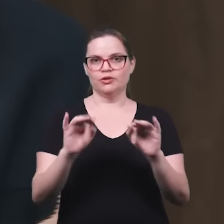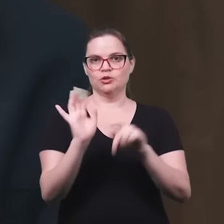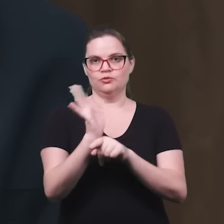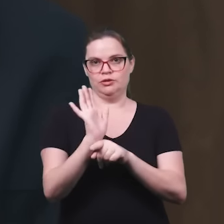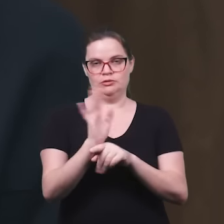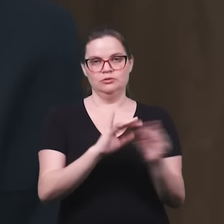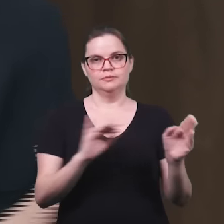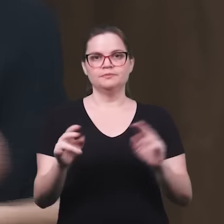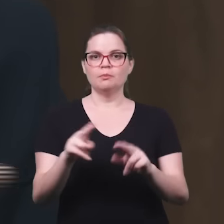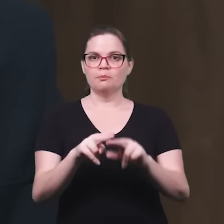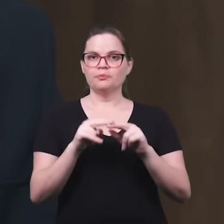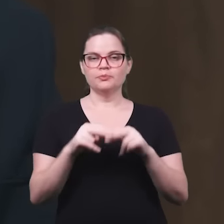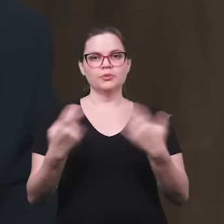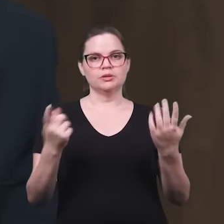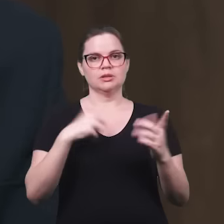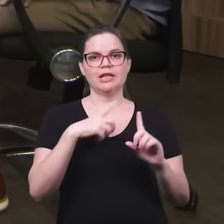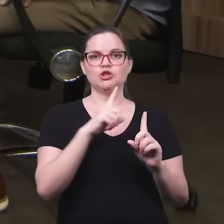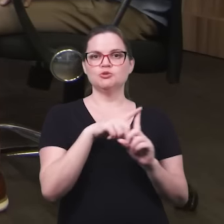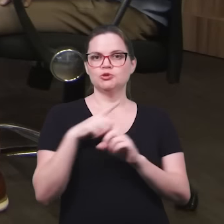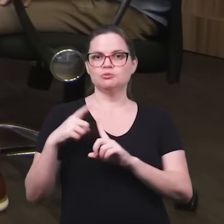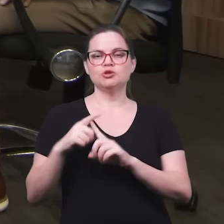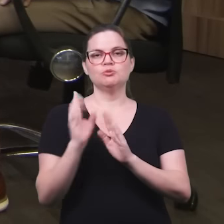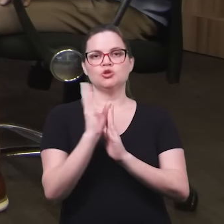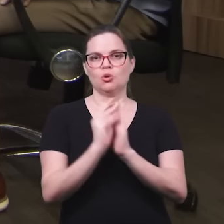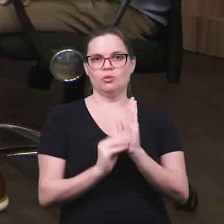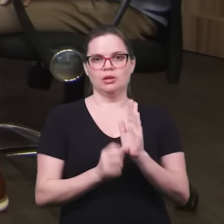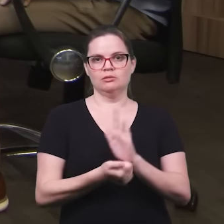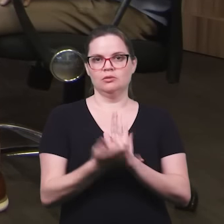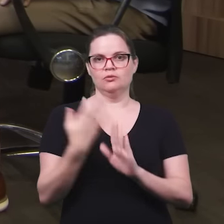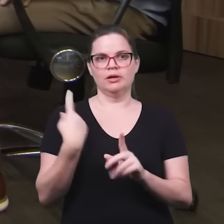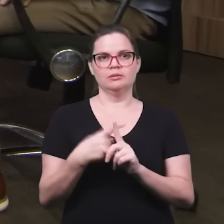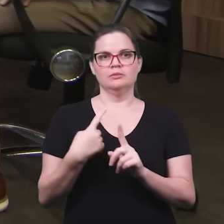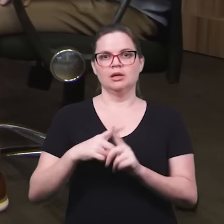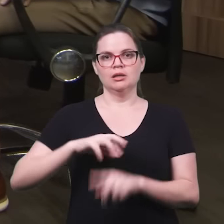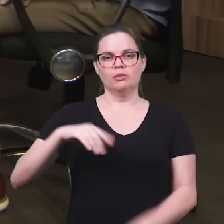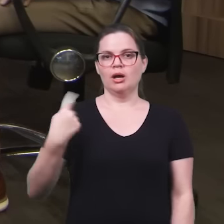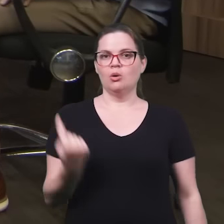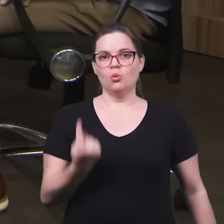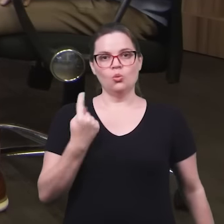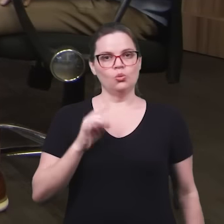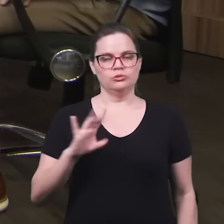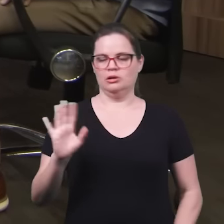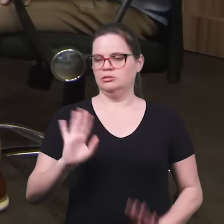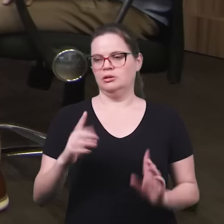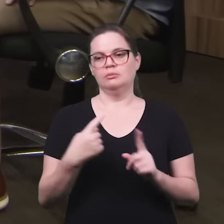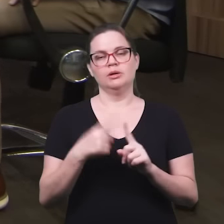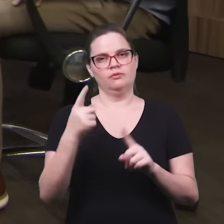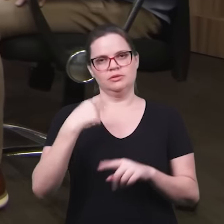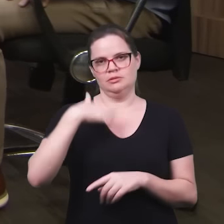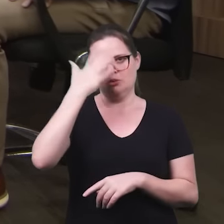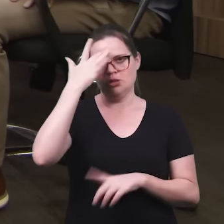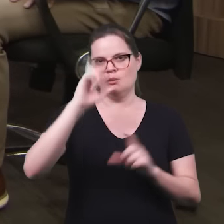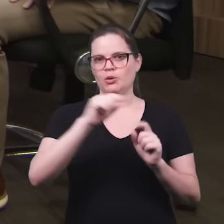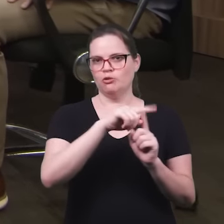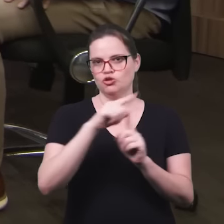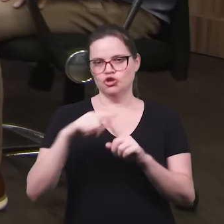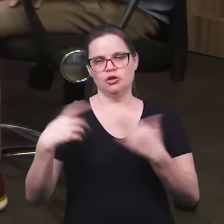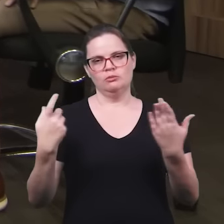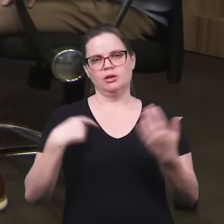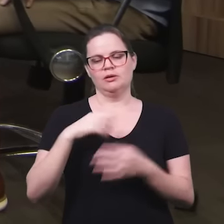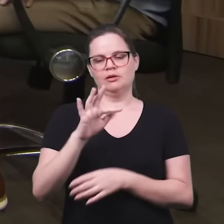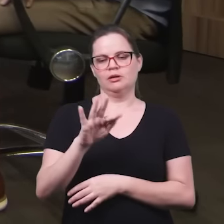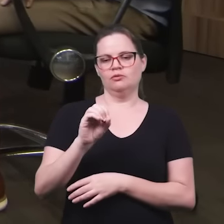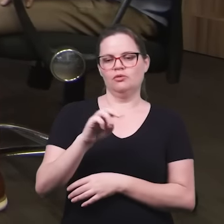gente utiliza os formatos de conteúdo e não apenas um único formato. E se você não sabe o que é o formato é o